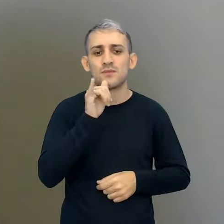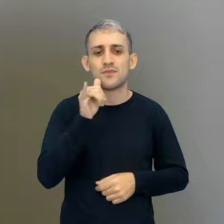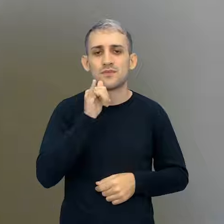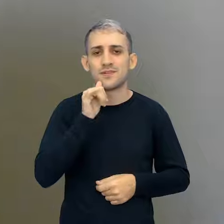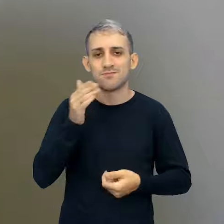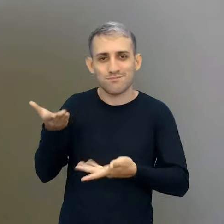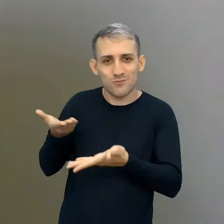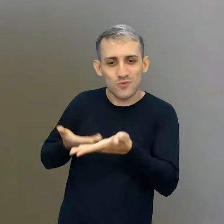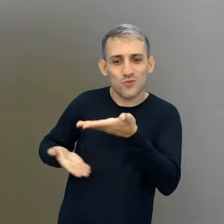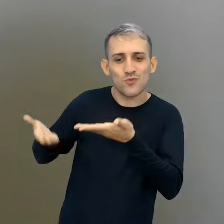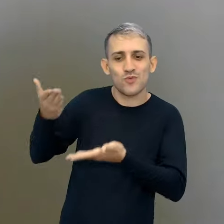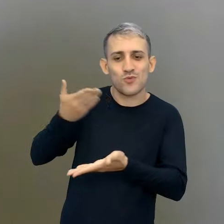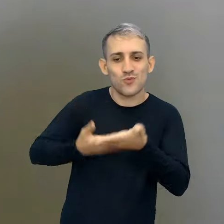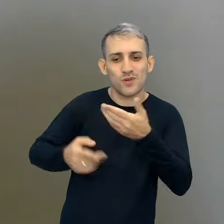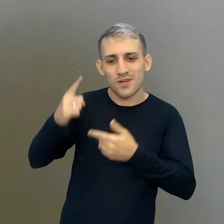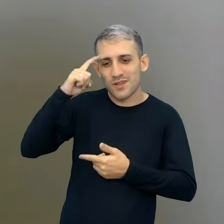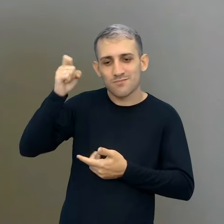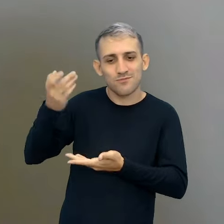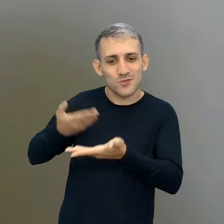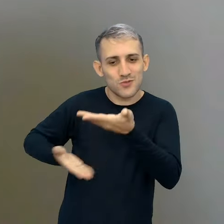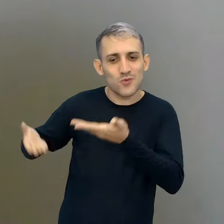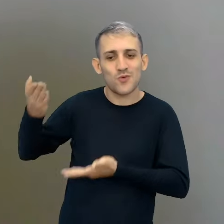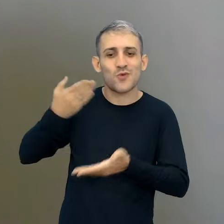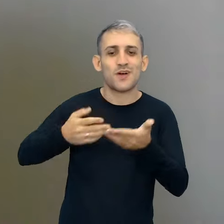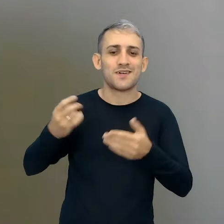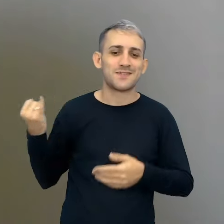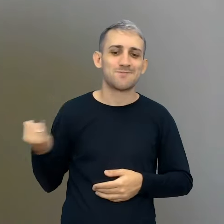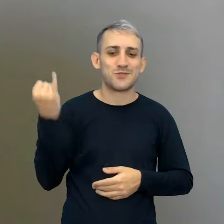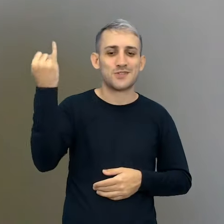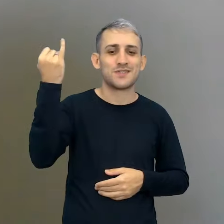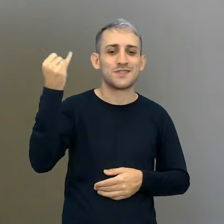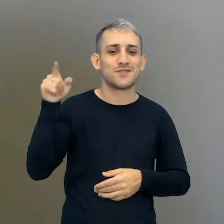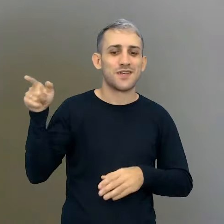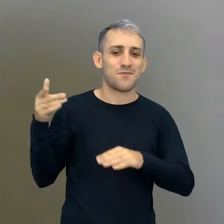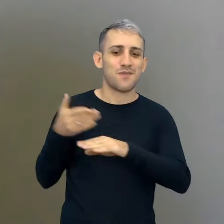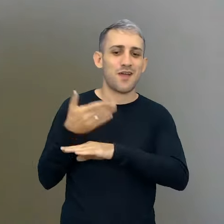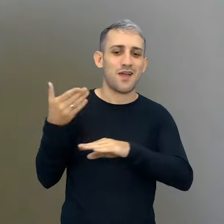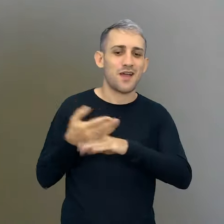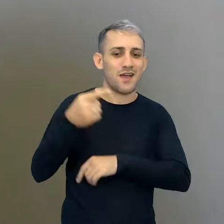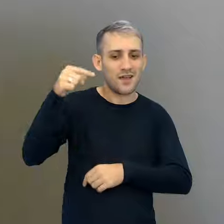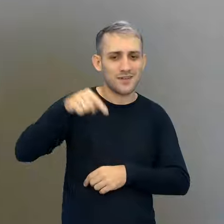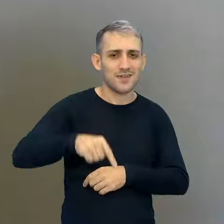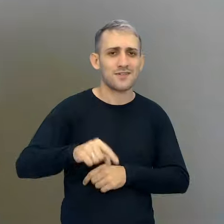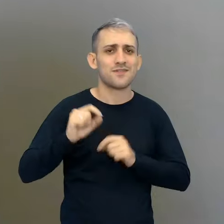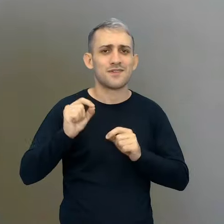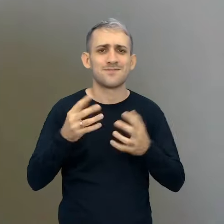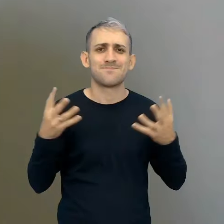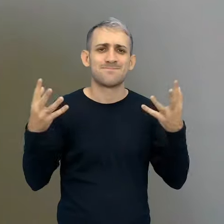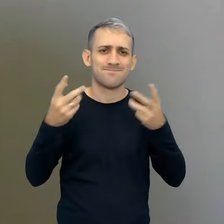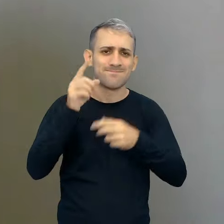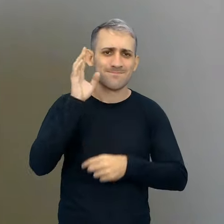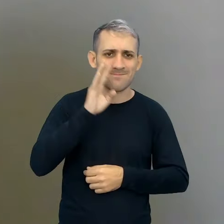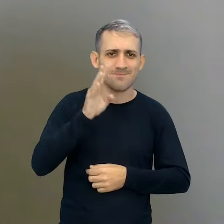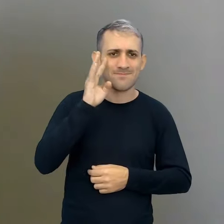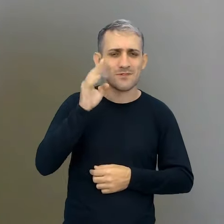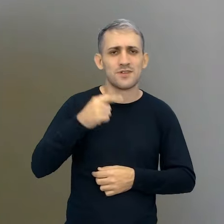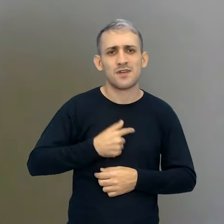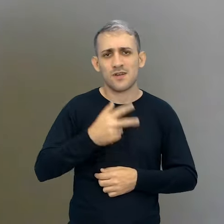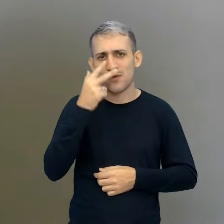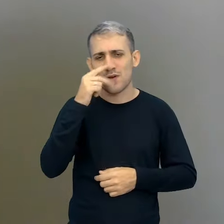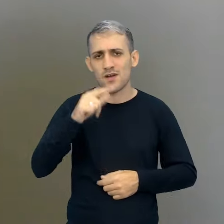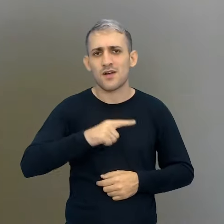compartilhada sempre trocando ideias isso é muito importante a sua participação aqui foi muito bacana acho que trouxe